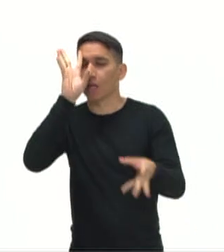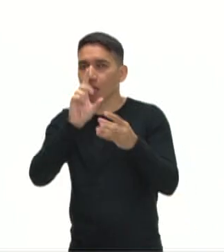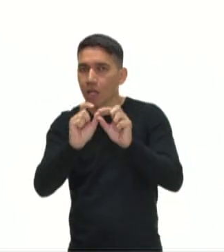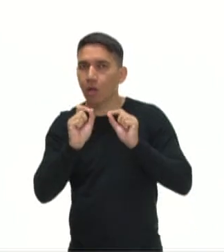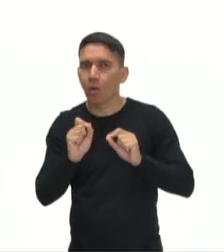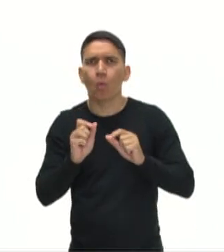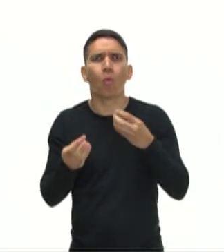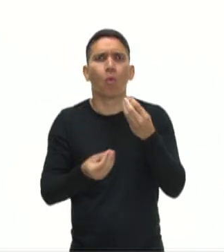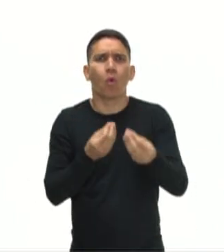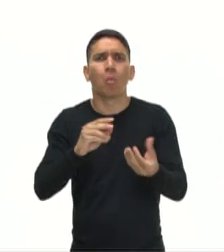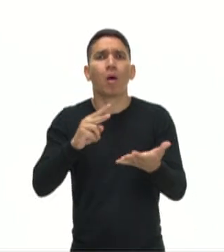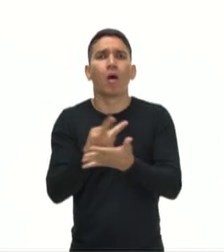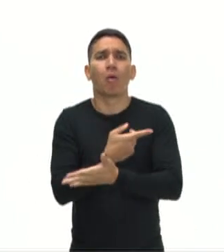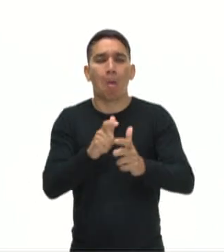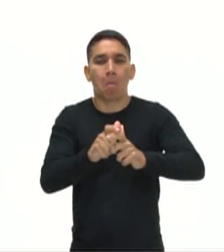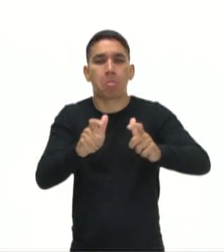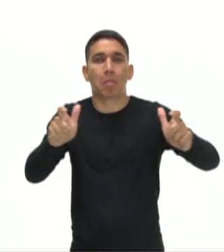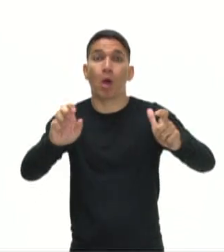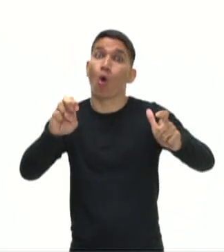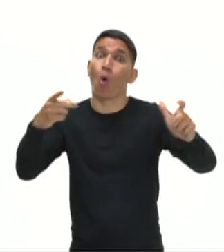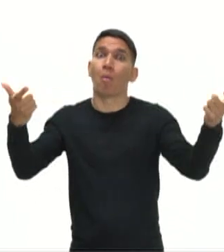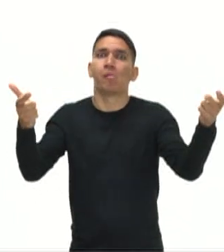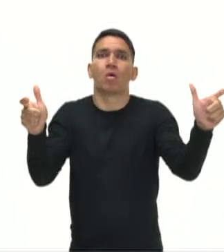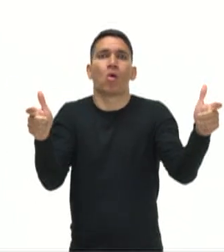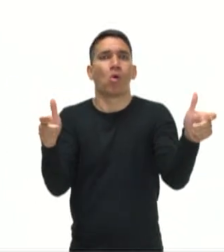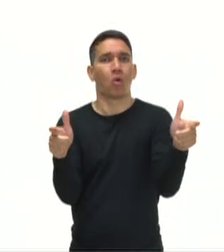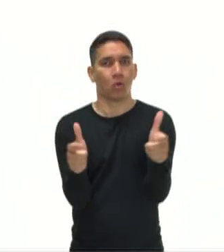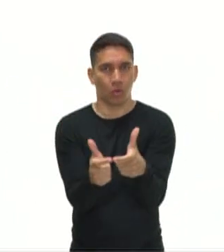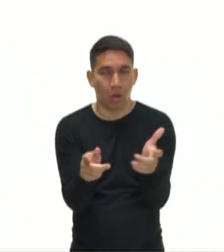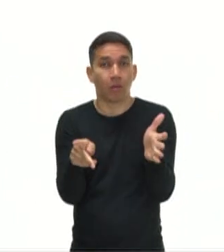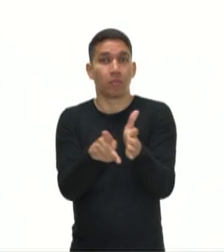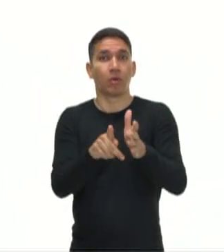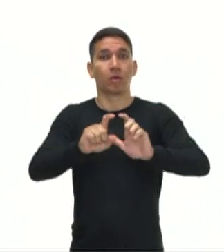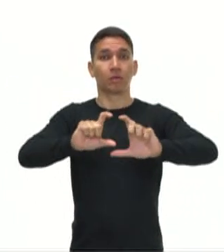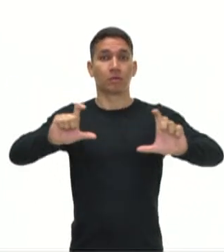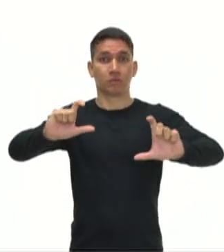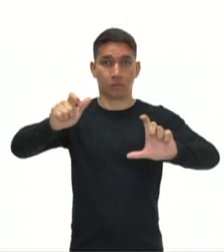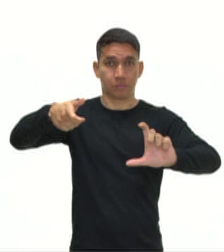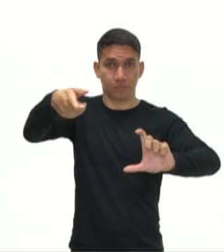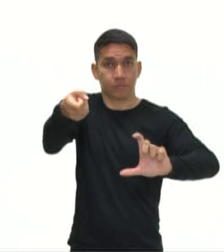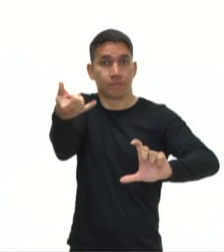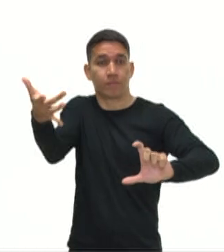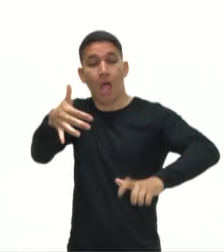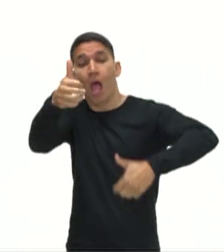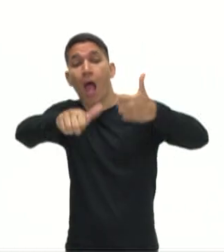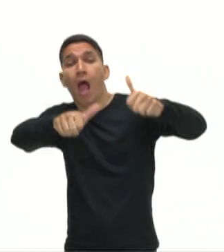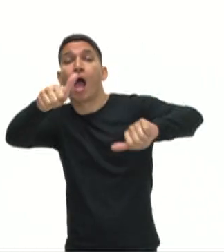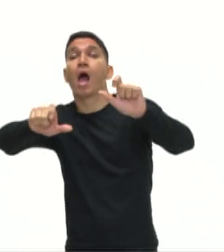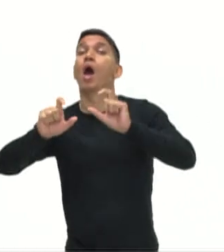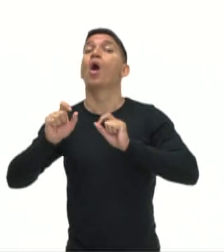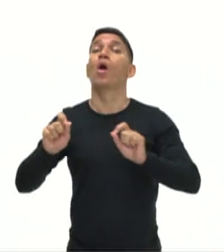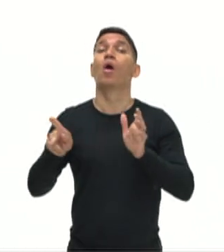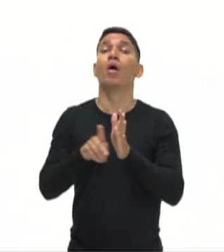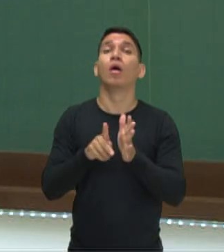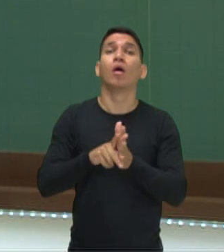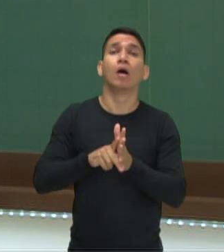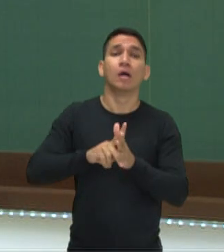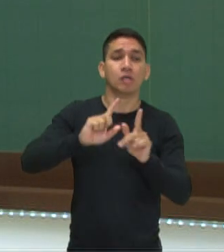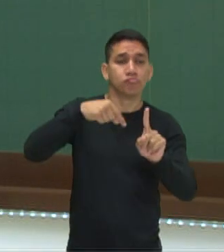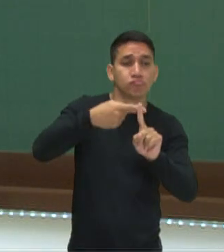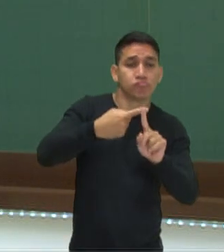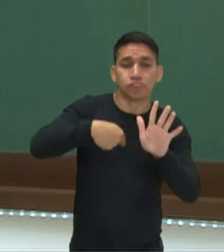o crescimento ou decrescimento de uma função exponencial, analisando quem? O sinal ou